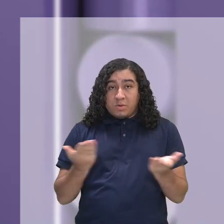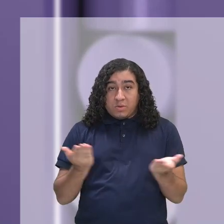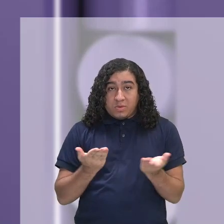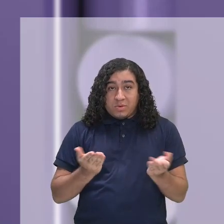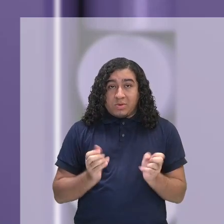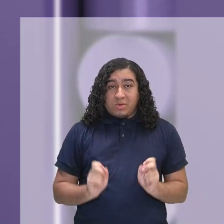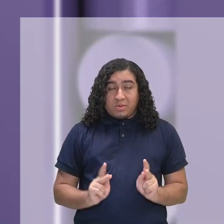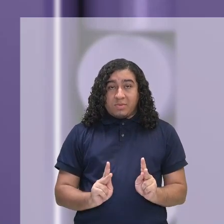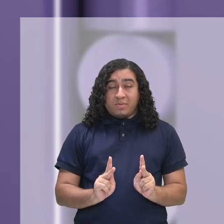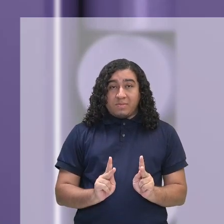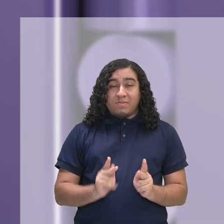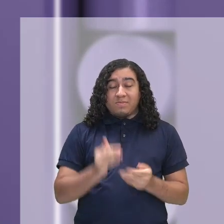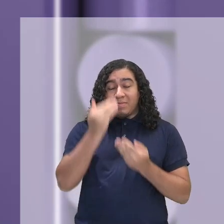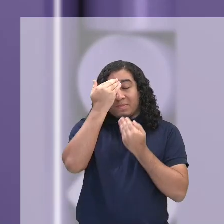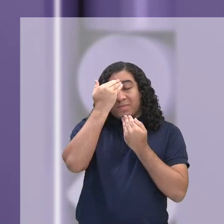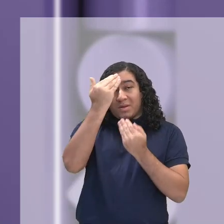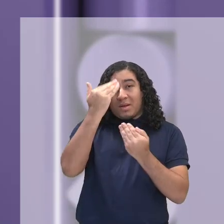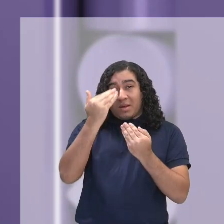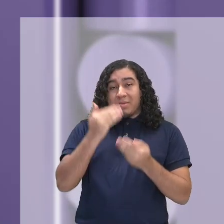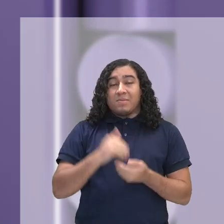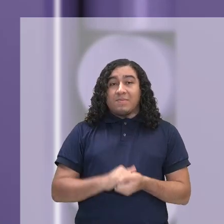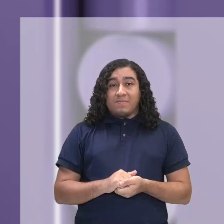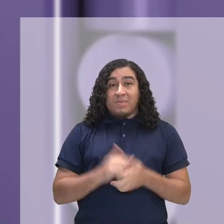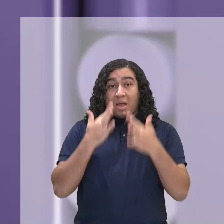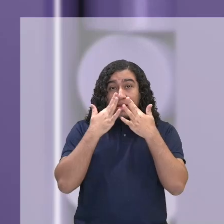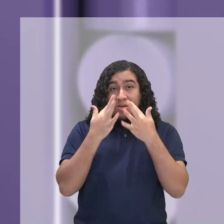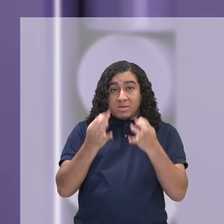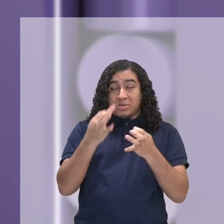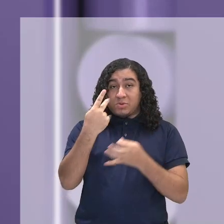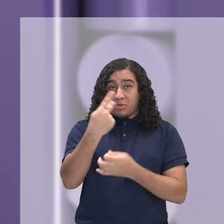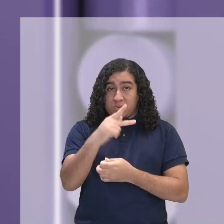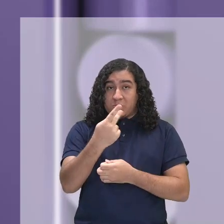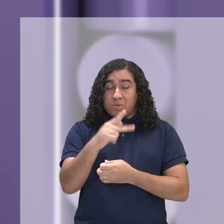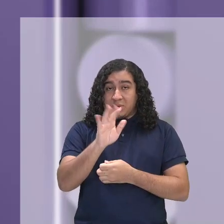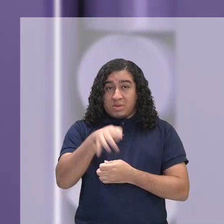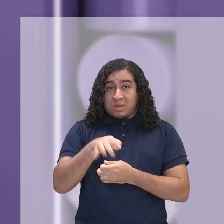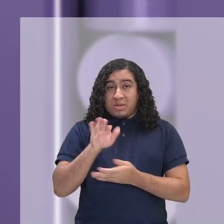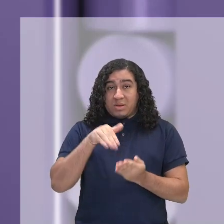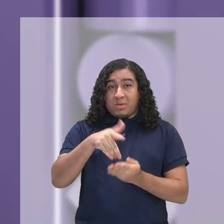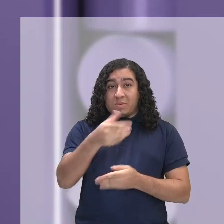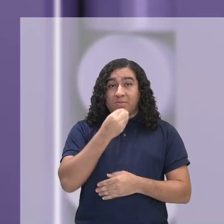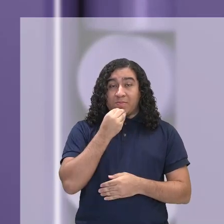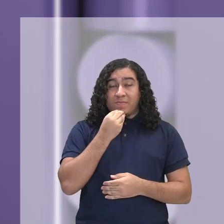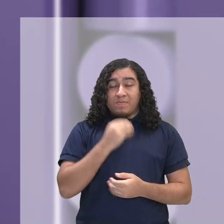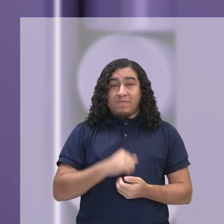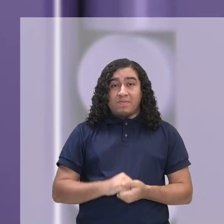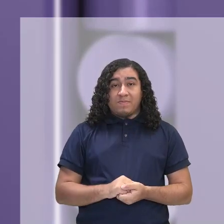aula. Muito obrigado pela atenção de vocês e até a próxima.